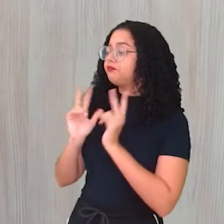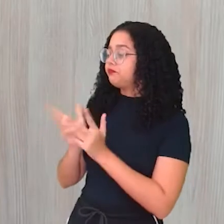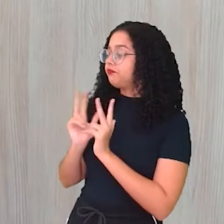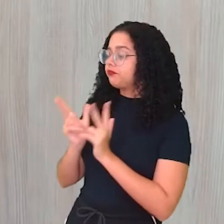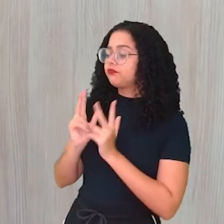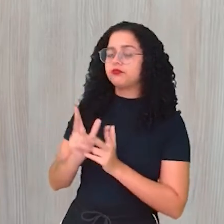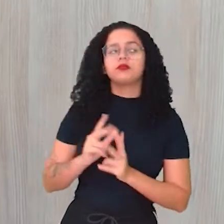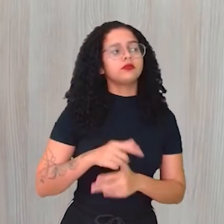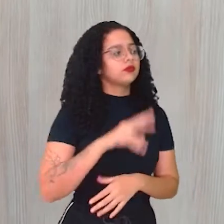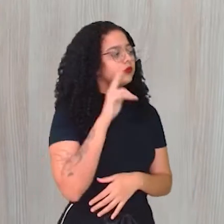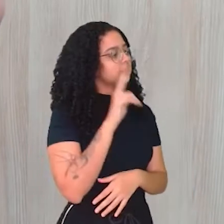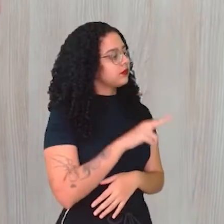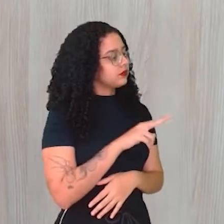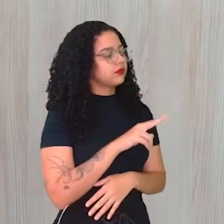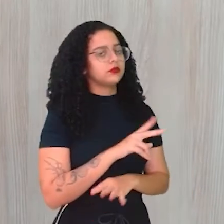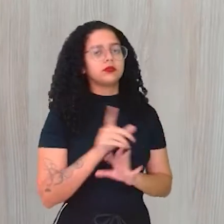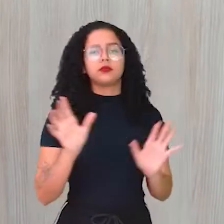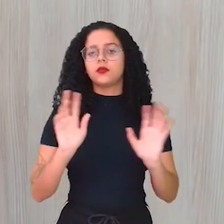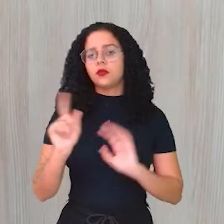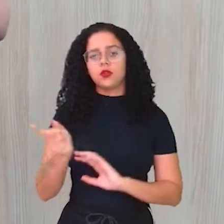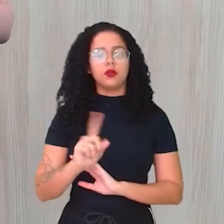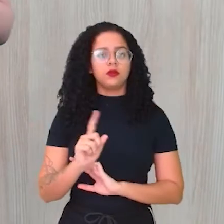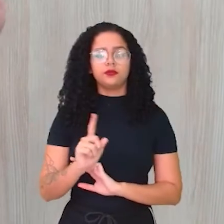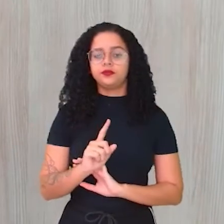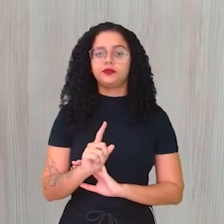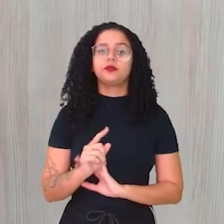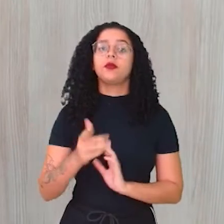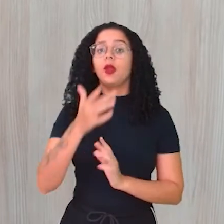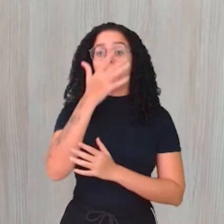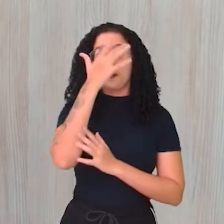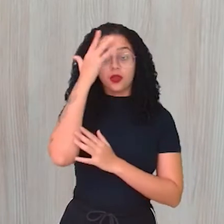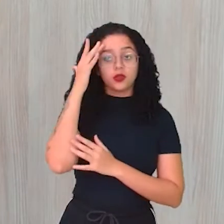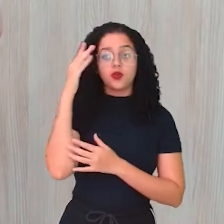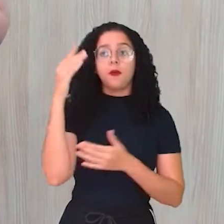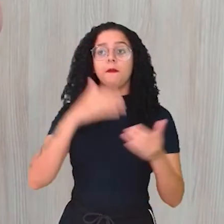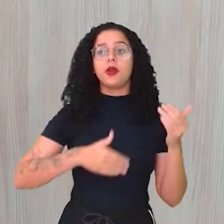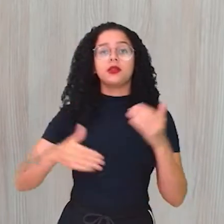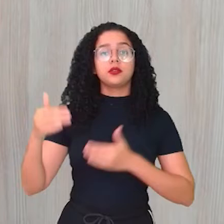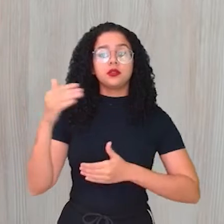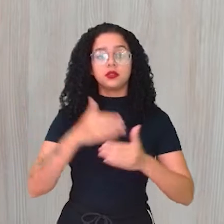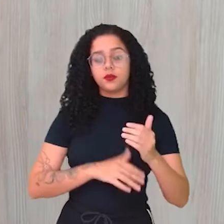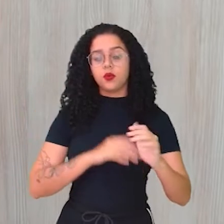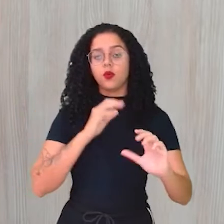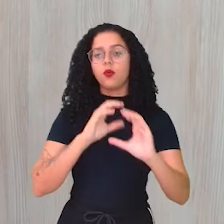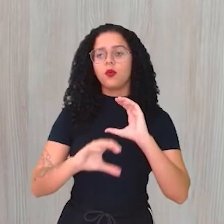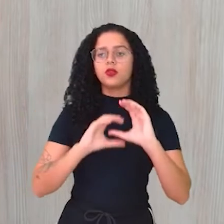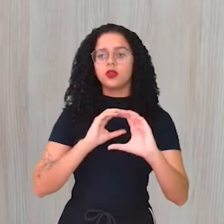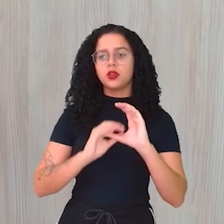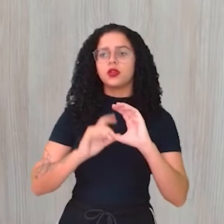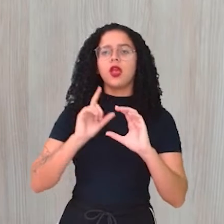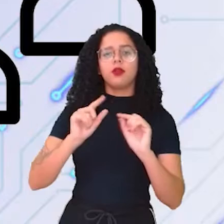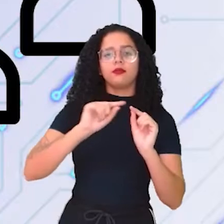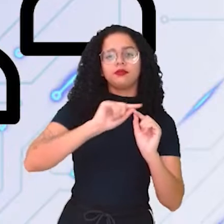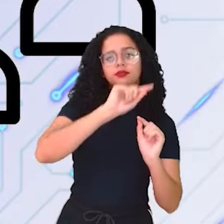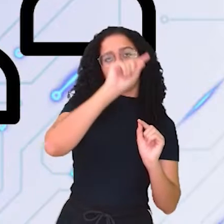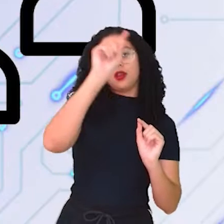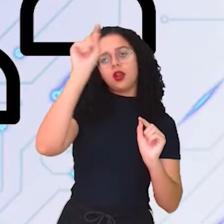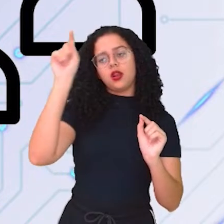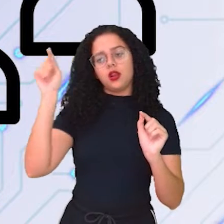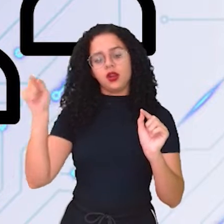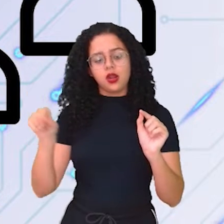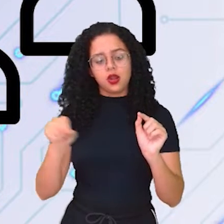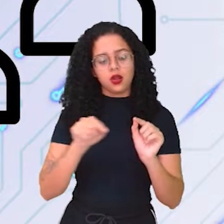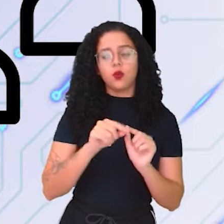recebe. Não. Essas pessoas que participam de comunicação, como vocês estão vendo aí na tela, ó, é um ciclo, tá? Enquanto